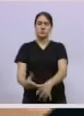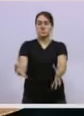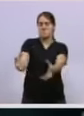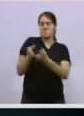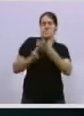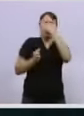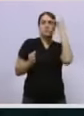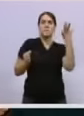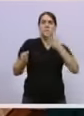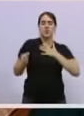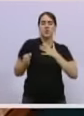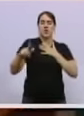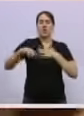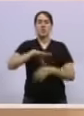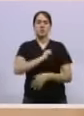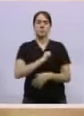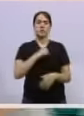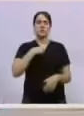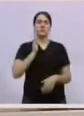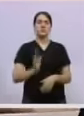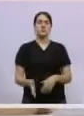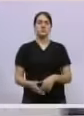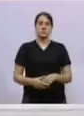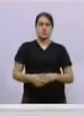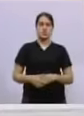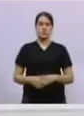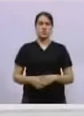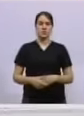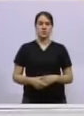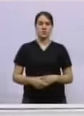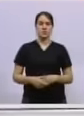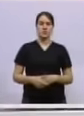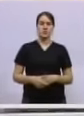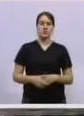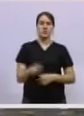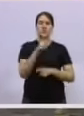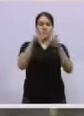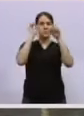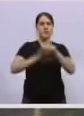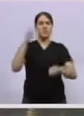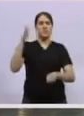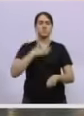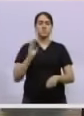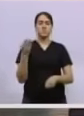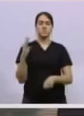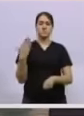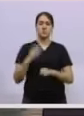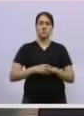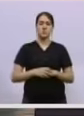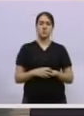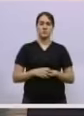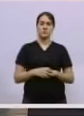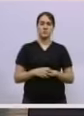pessoas e achando que isso é amor. Eu já estava inconsciente na minha desonestidade, eu já era desonesto nas pequenas coisas e